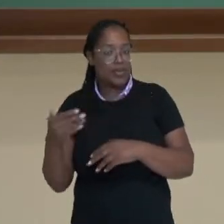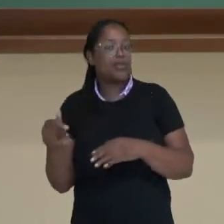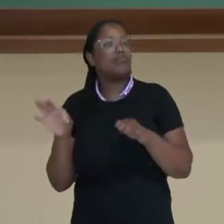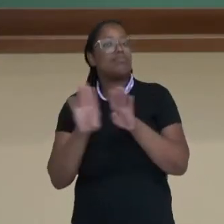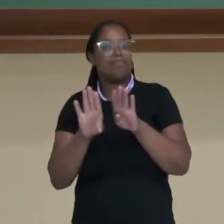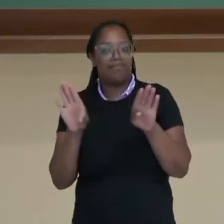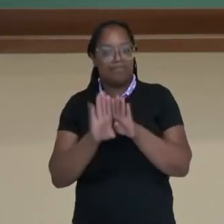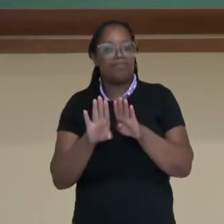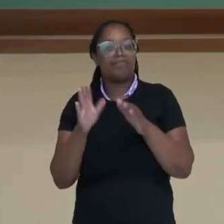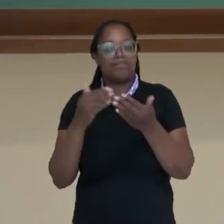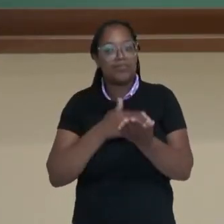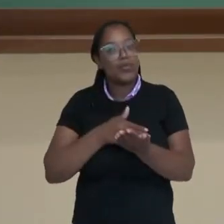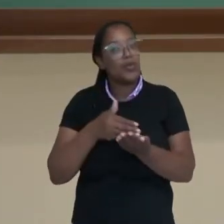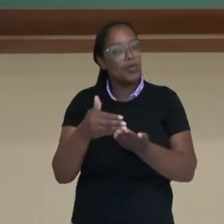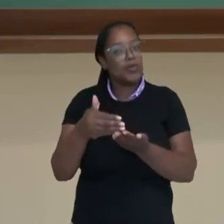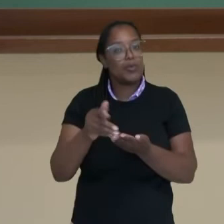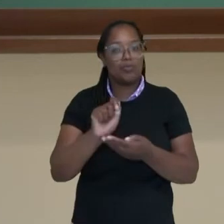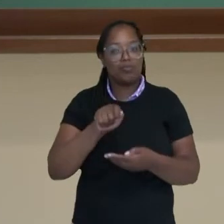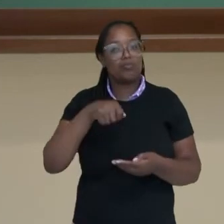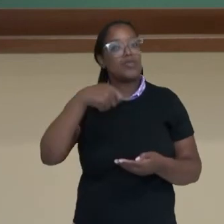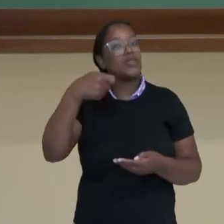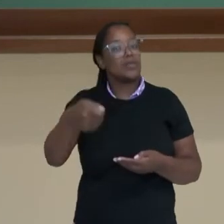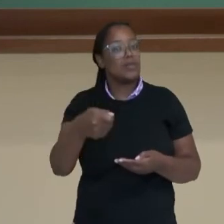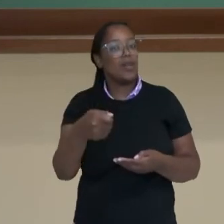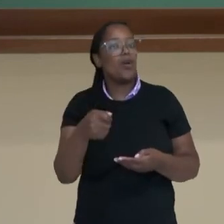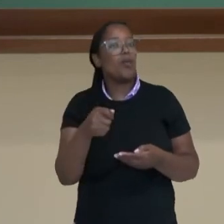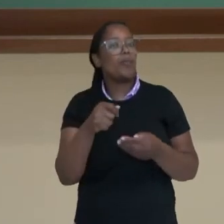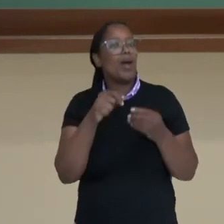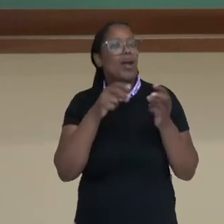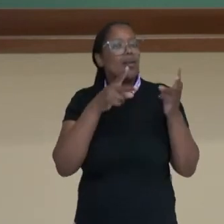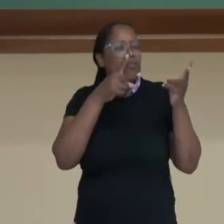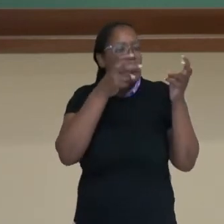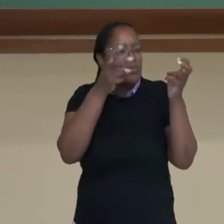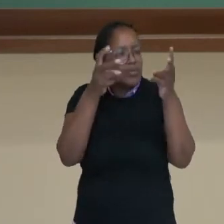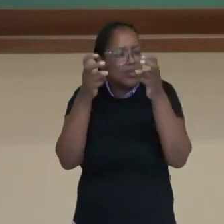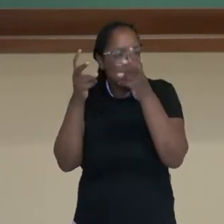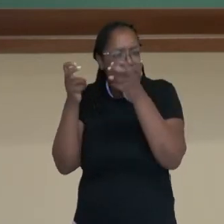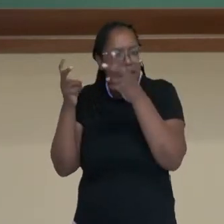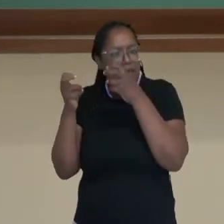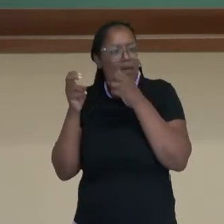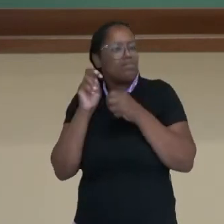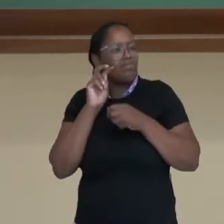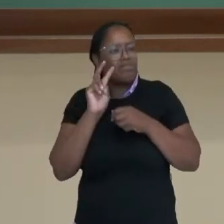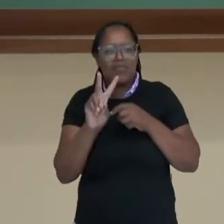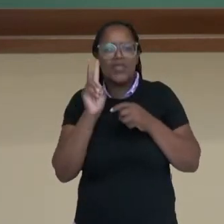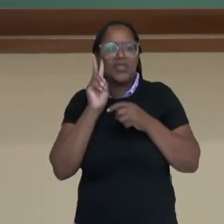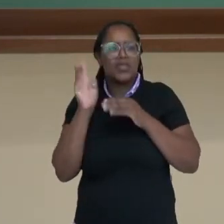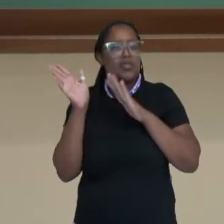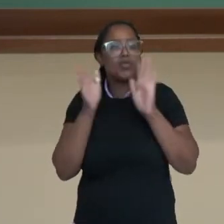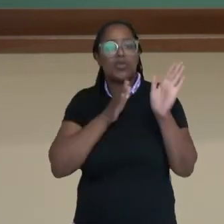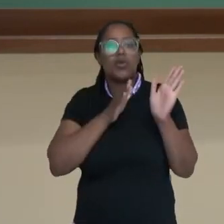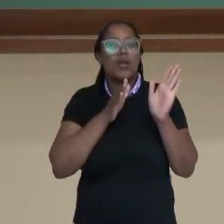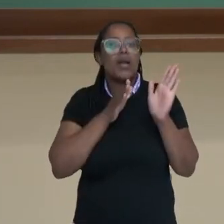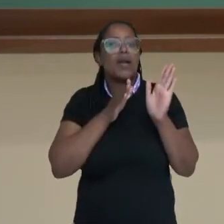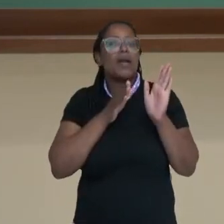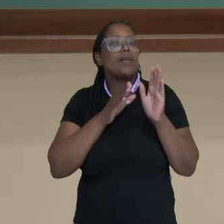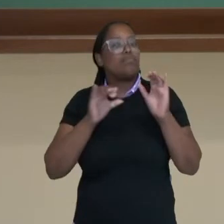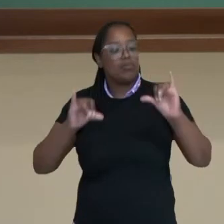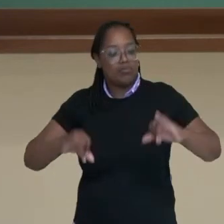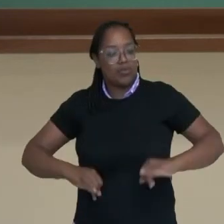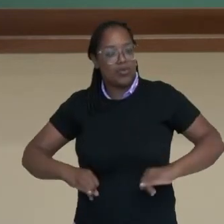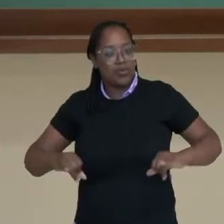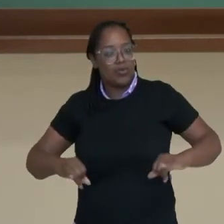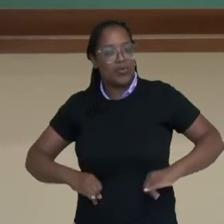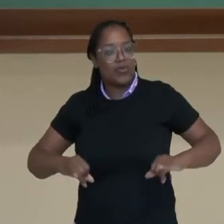também começou como um símbolo para identificar. Olha essa história, né? Então eles estavam sofrendo